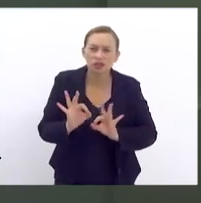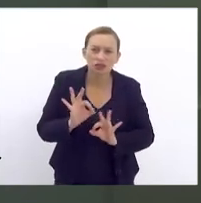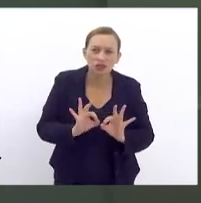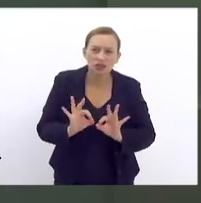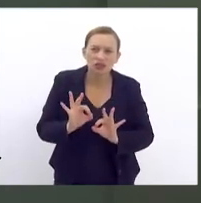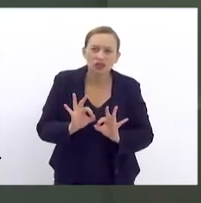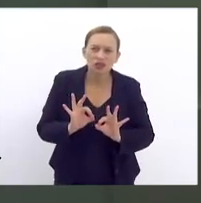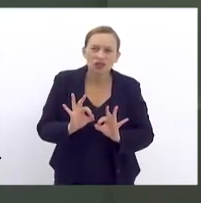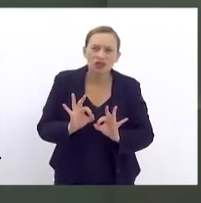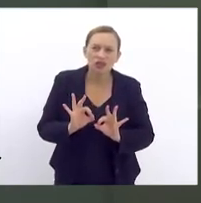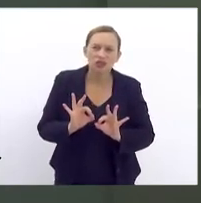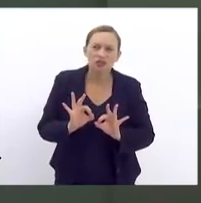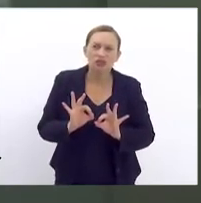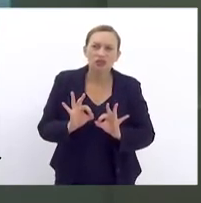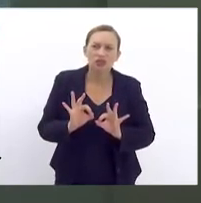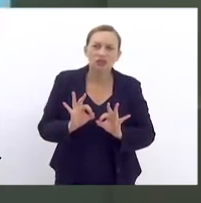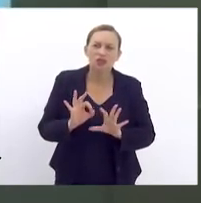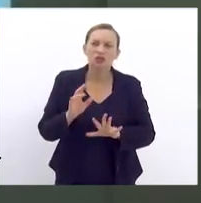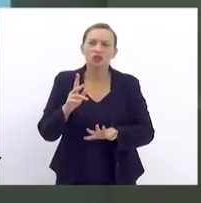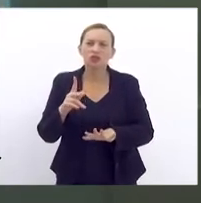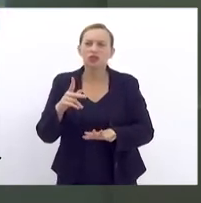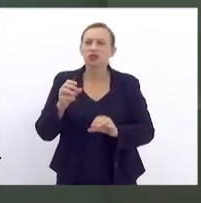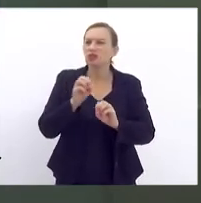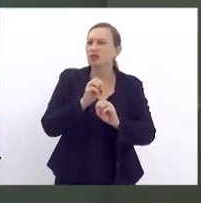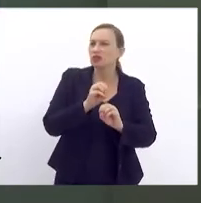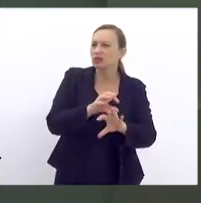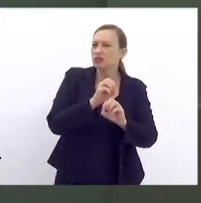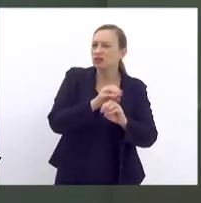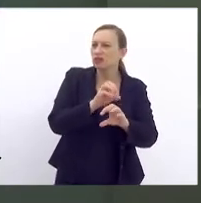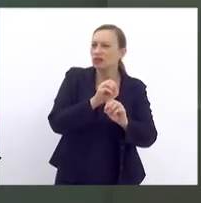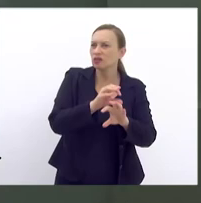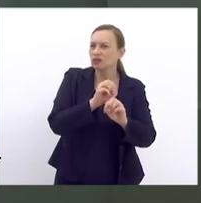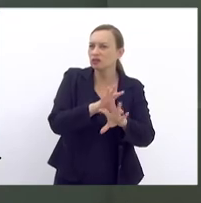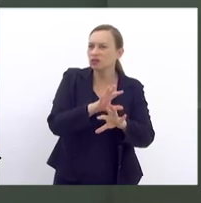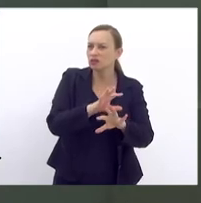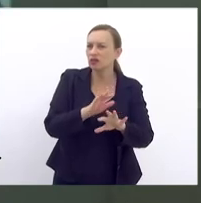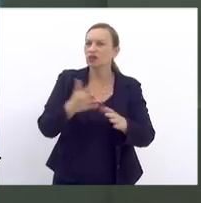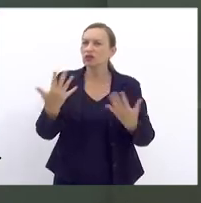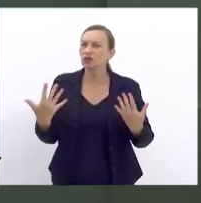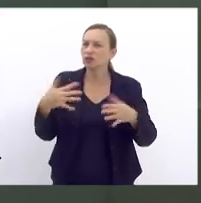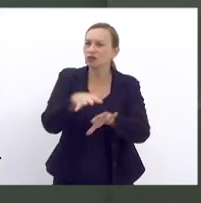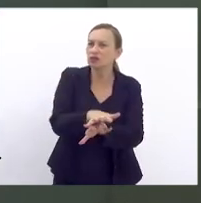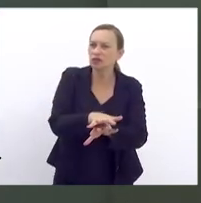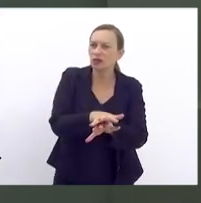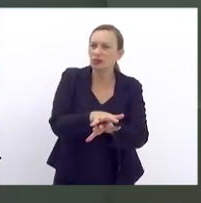foi lançada a política nacional de educação para educação inclusiva